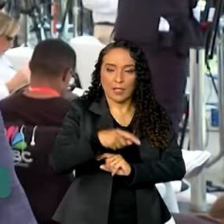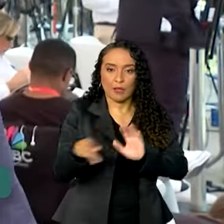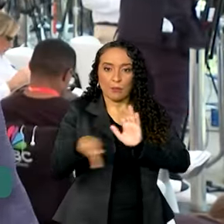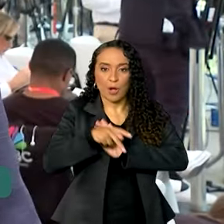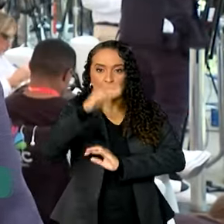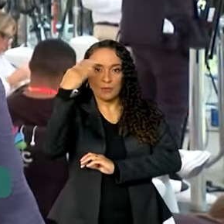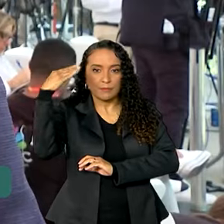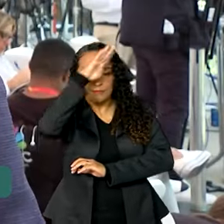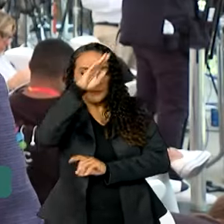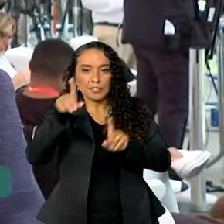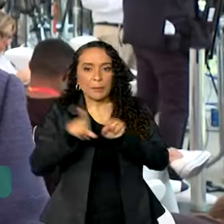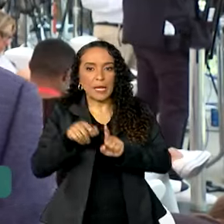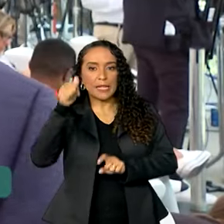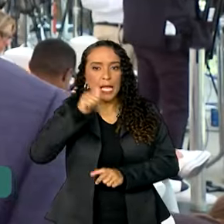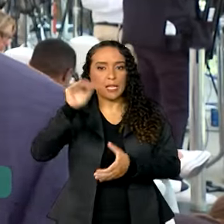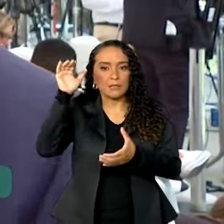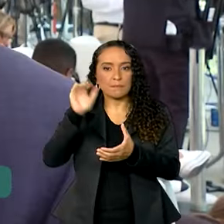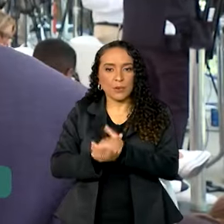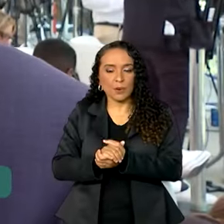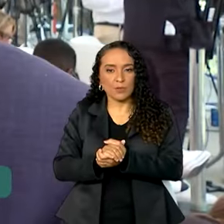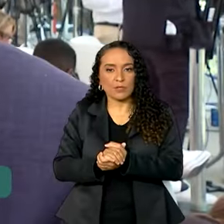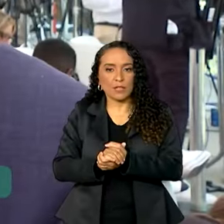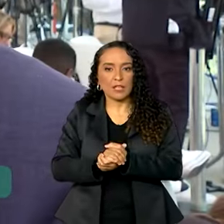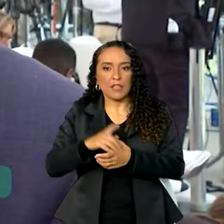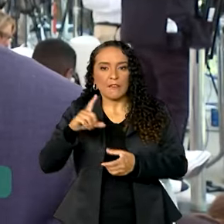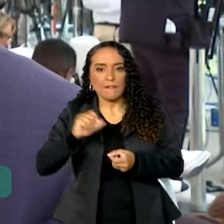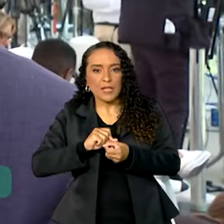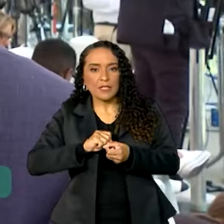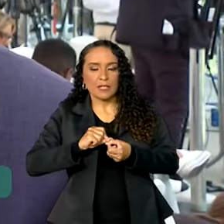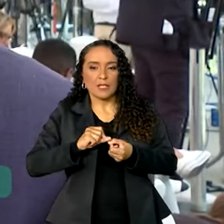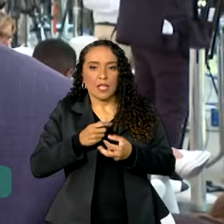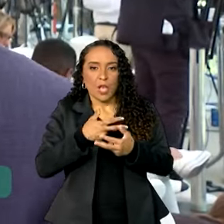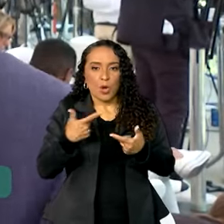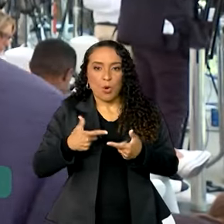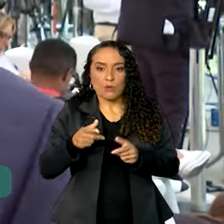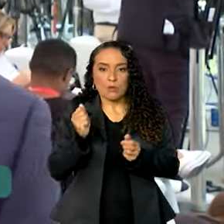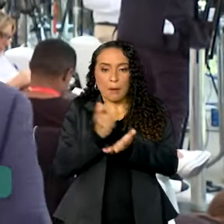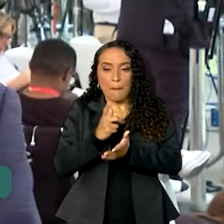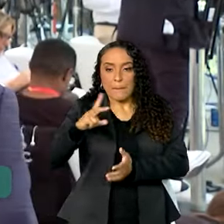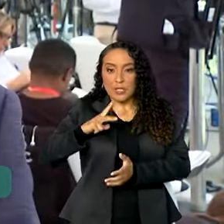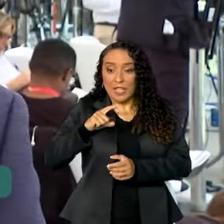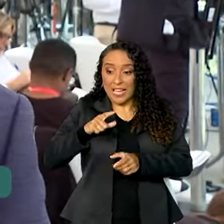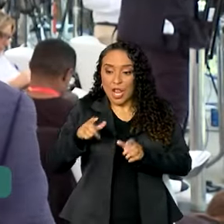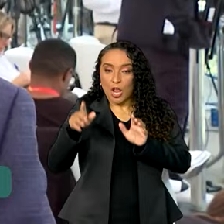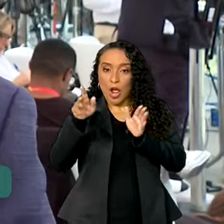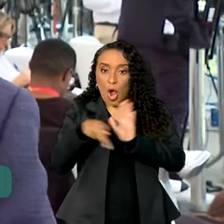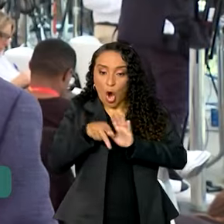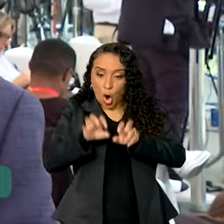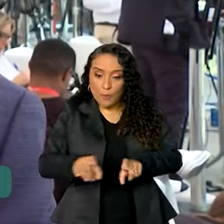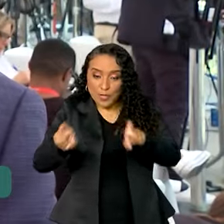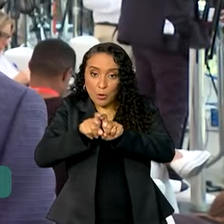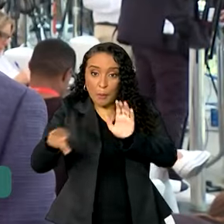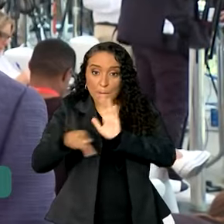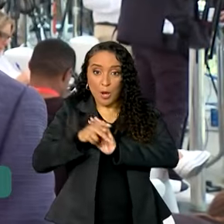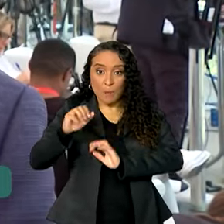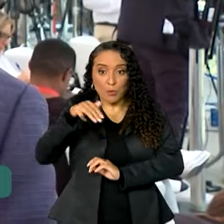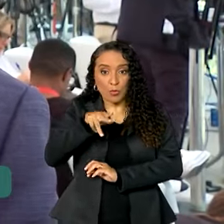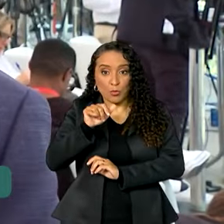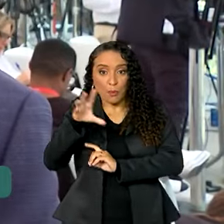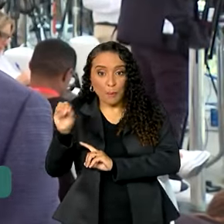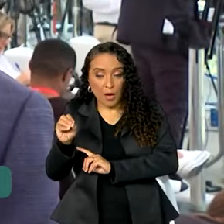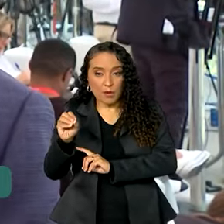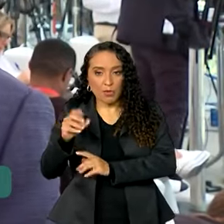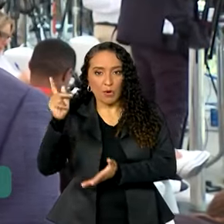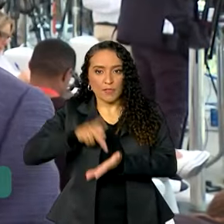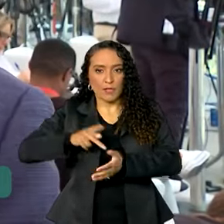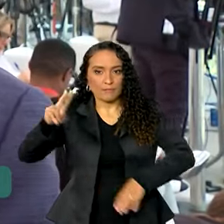Bolsonaro, da Michele, que fazia as contas pessoais da família, foi no computador do Mauro Cid,